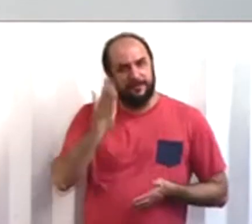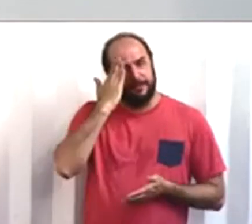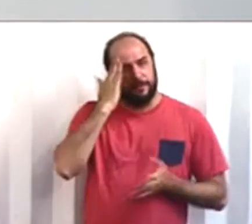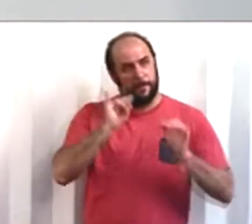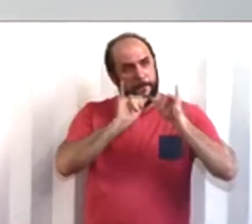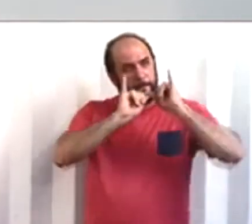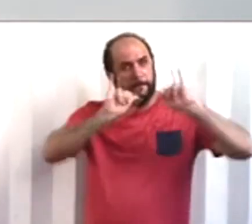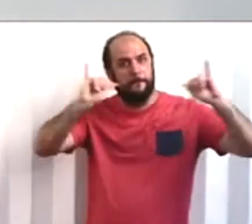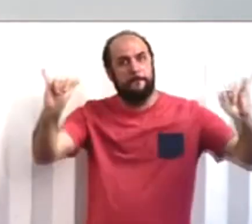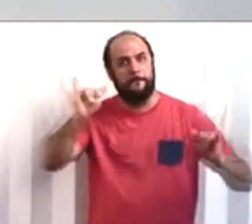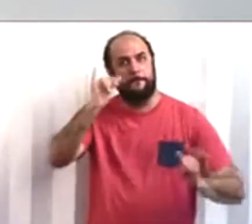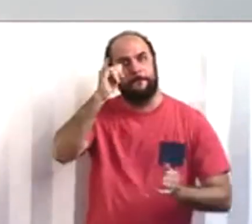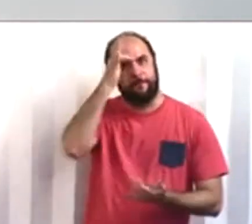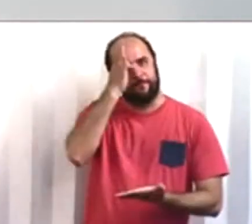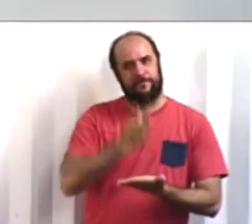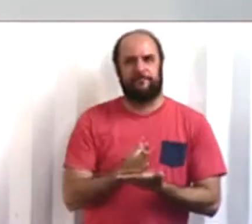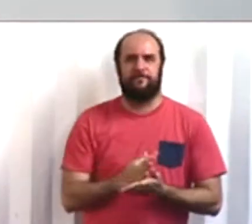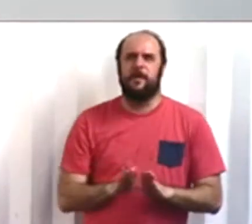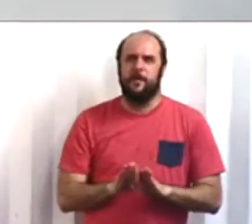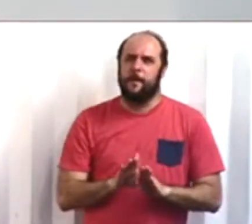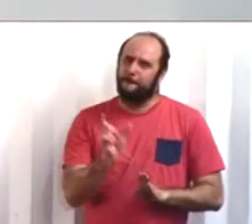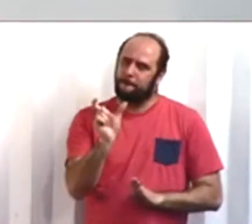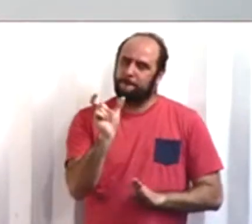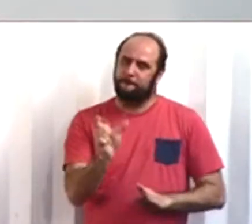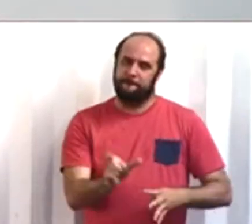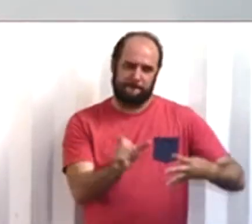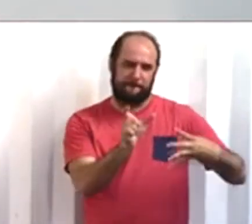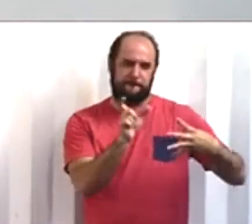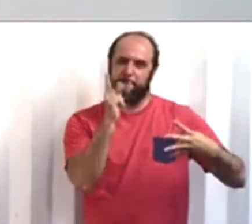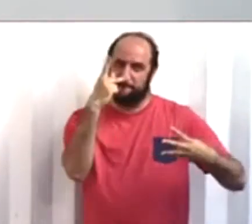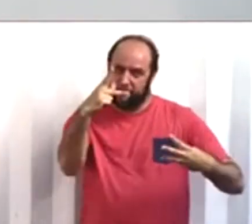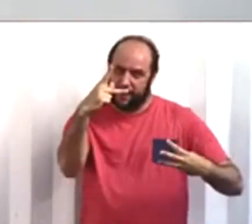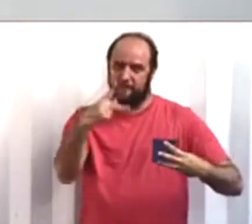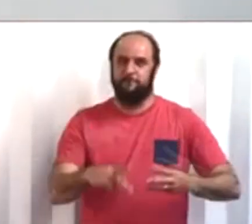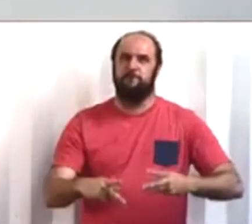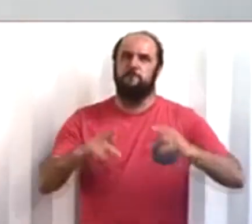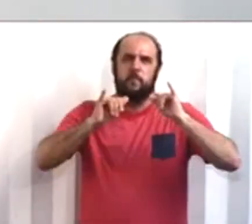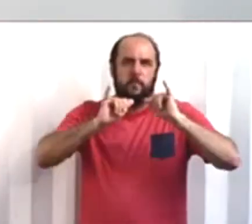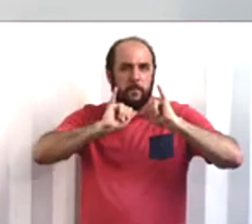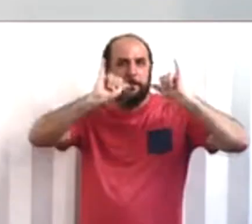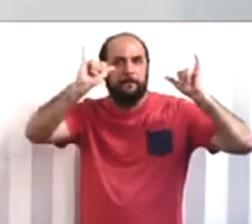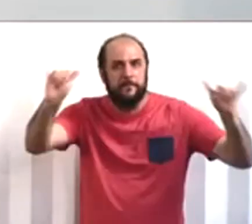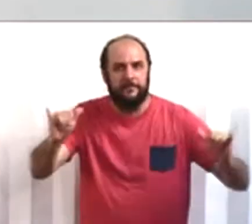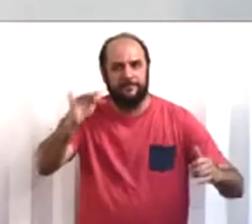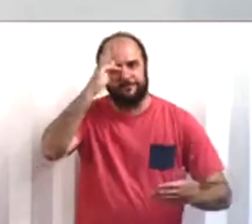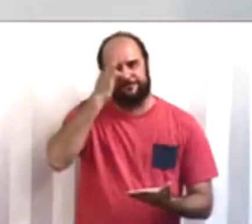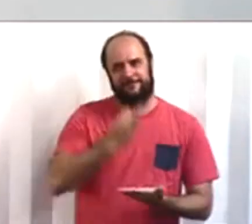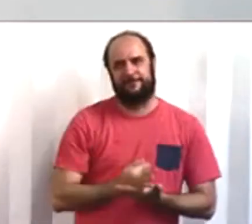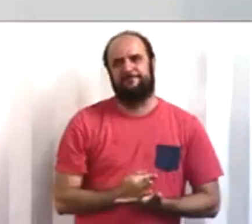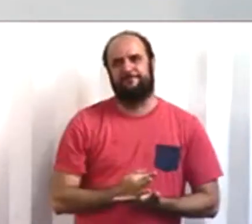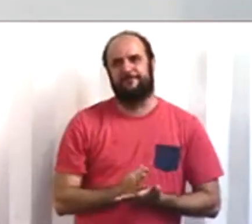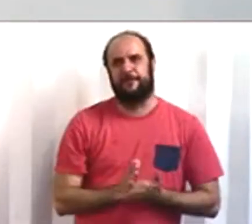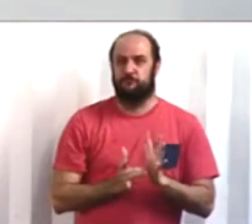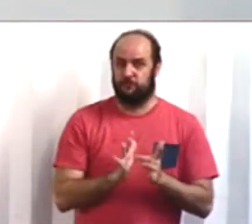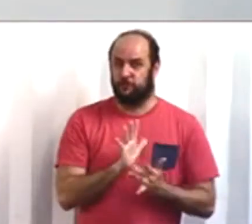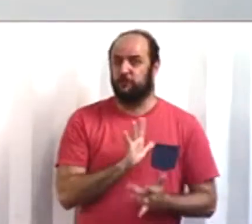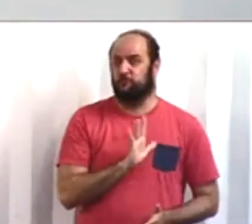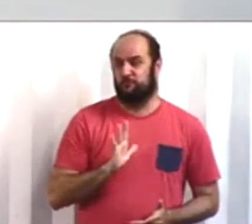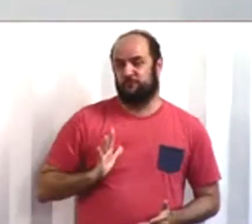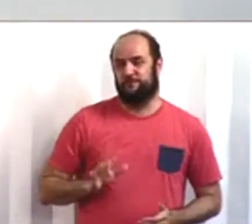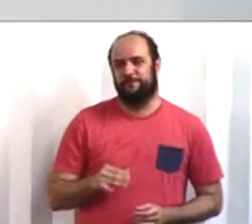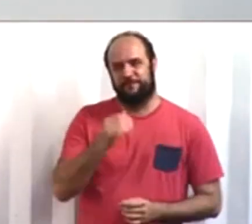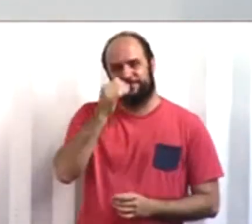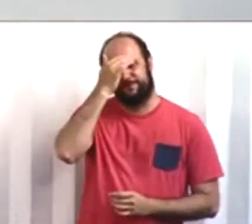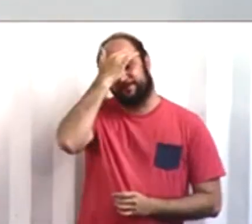essa profissão de fé. Também é uma palavra com P, a profissão de fé. Essa tem a ver com Jesus Cristo. A passagem